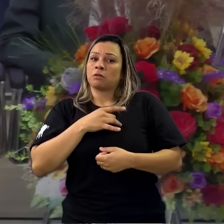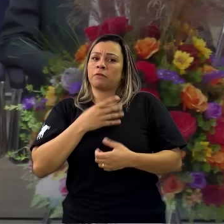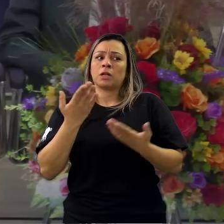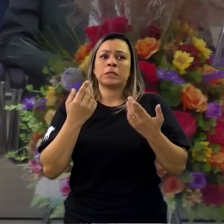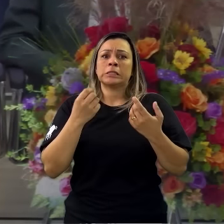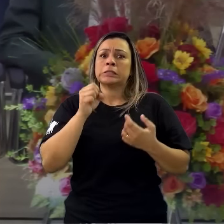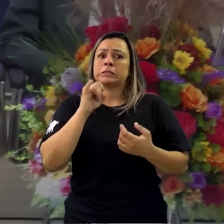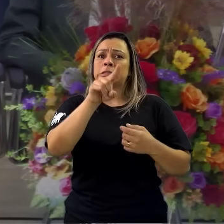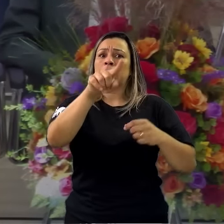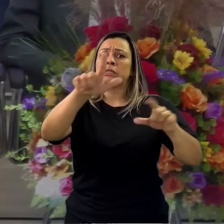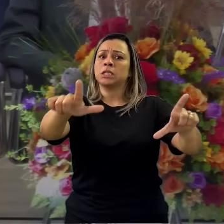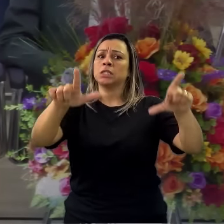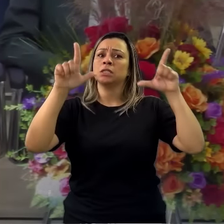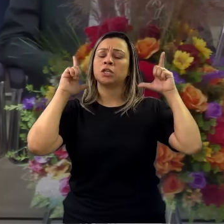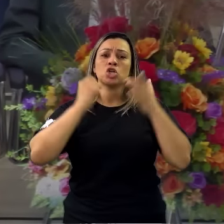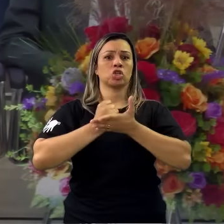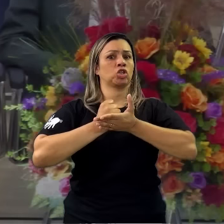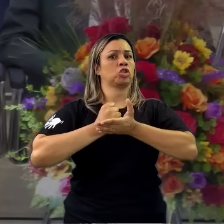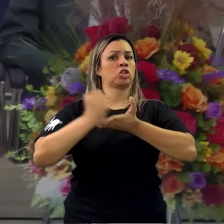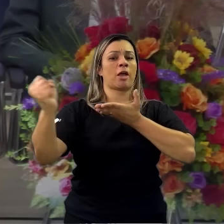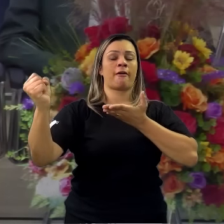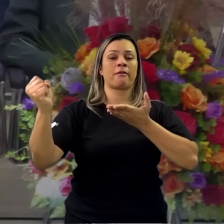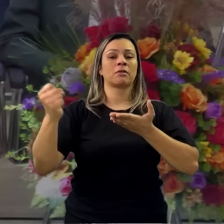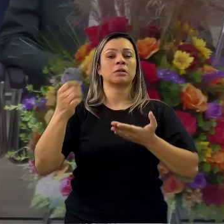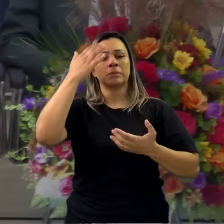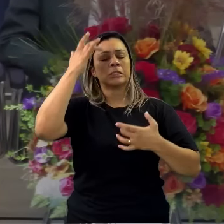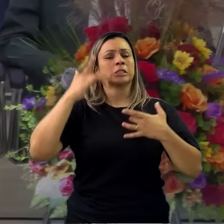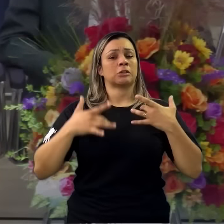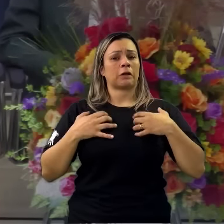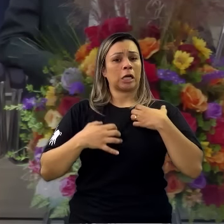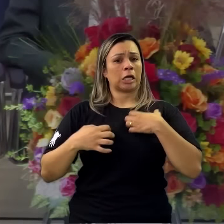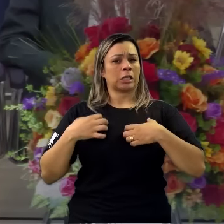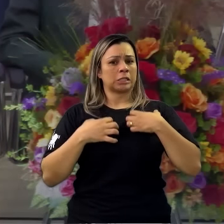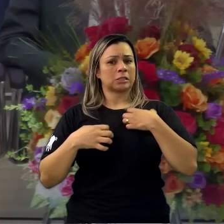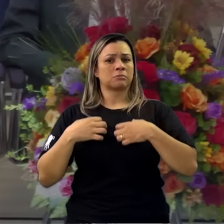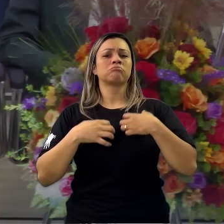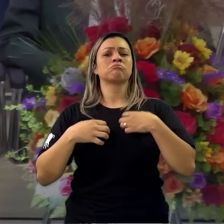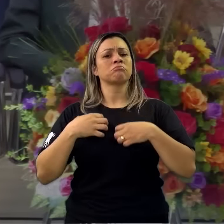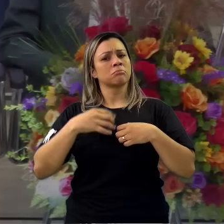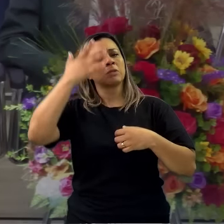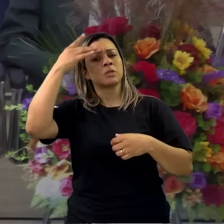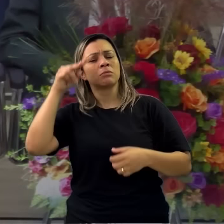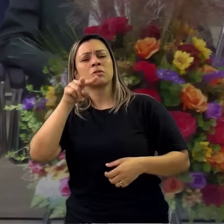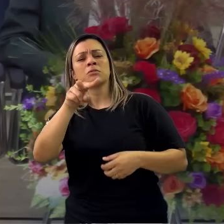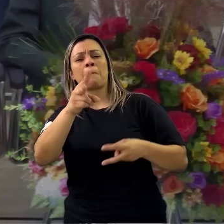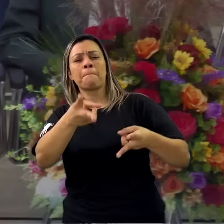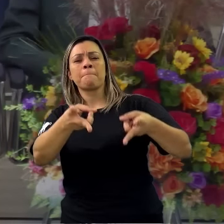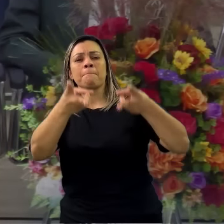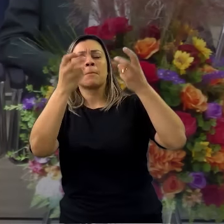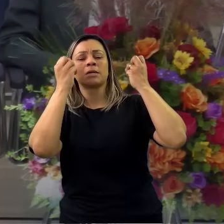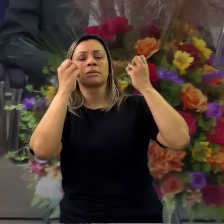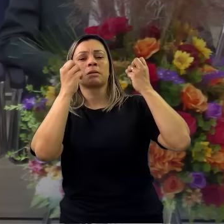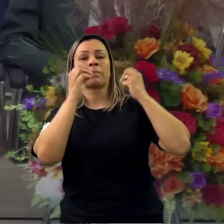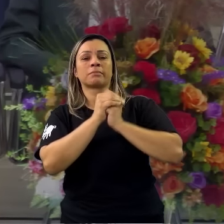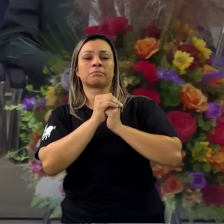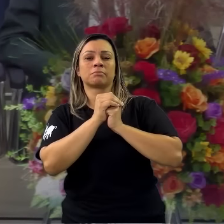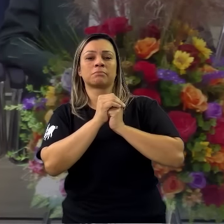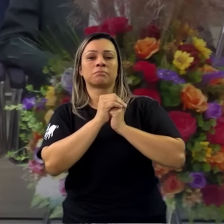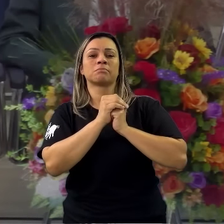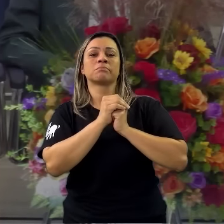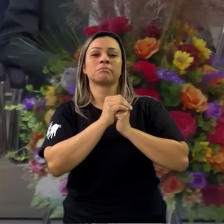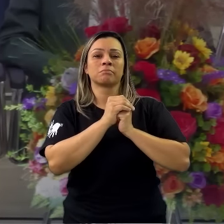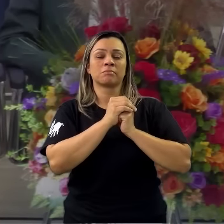conhecer se alguém te vê aí ficam com medo de alguém e olhar para você reconhecer você e tem gente que fica com